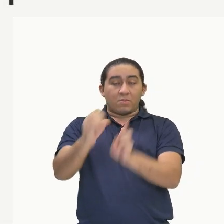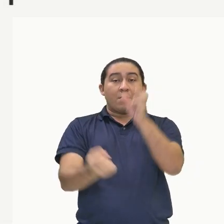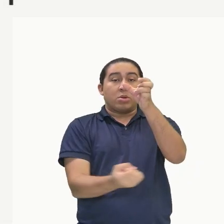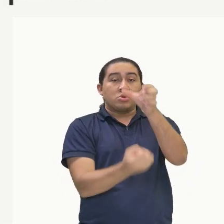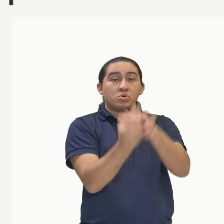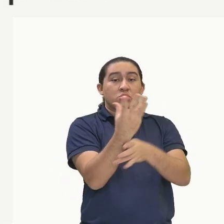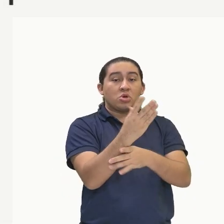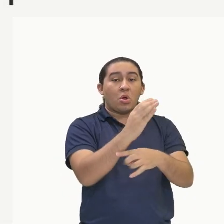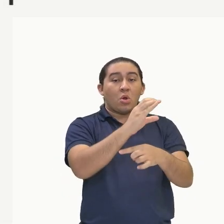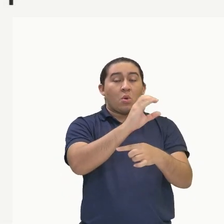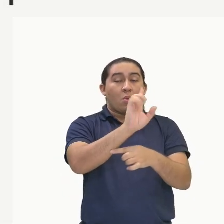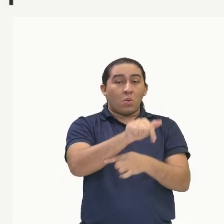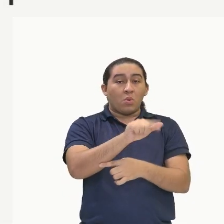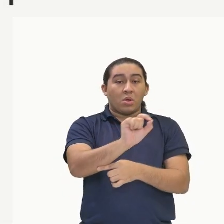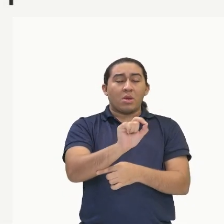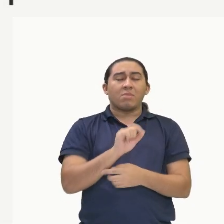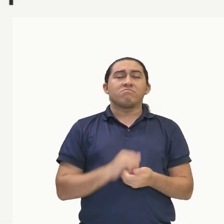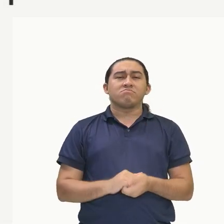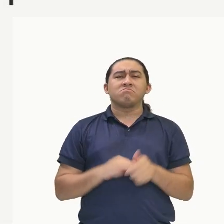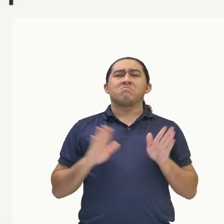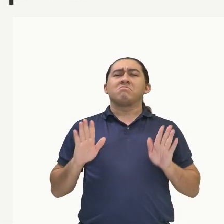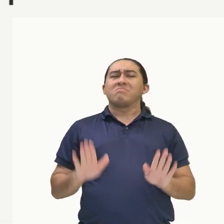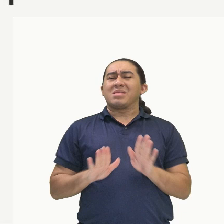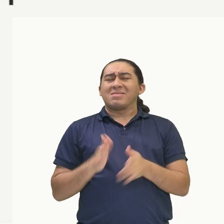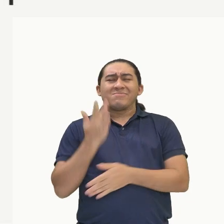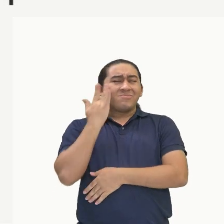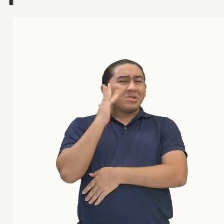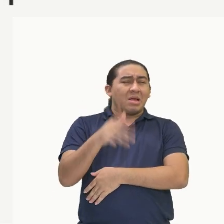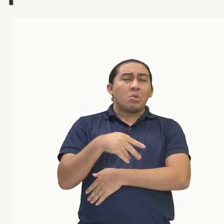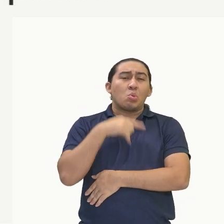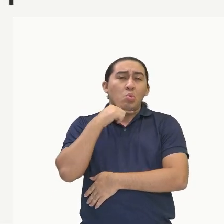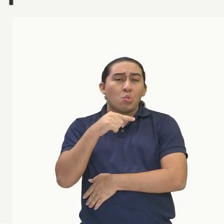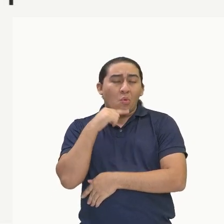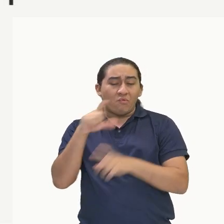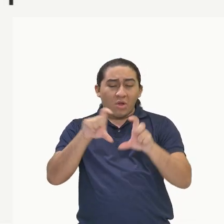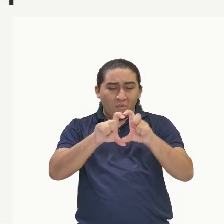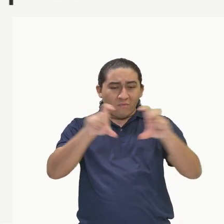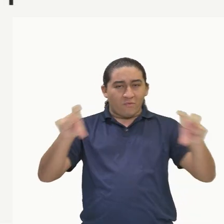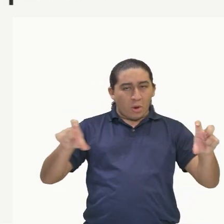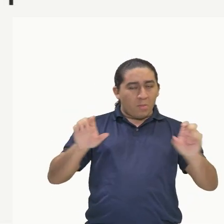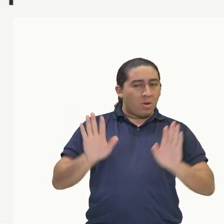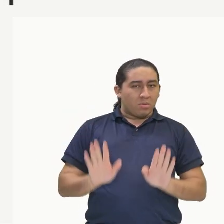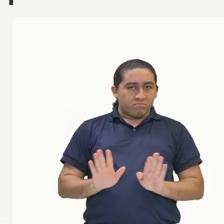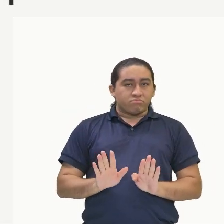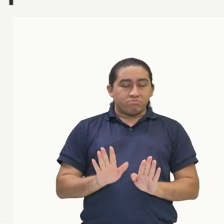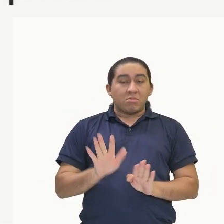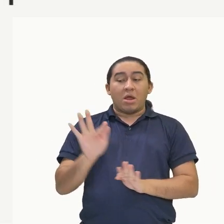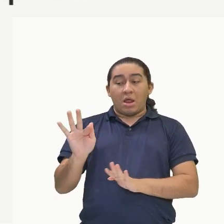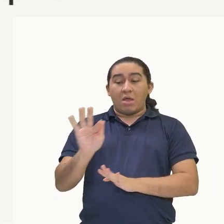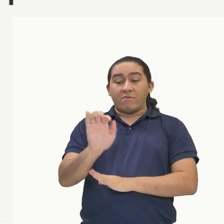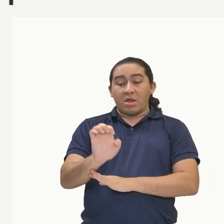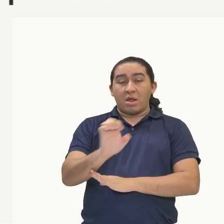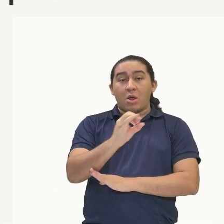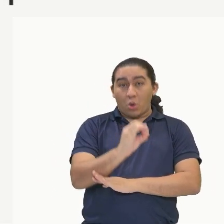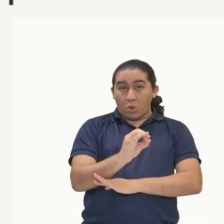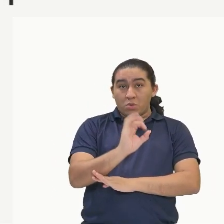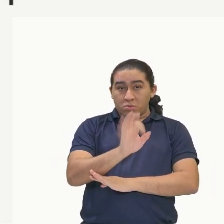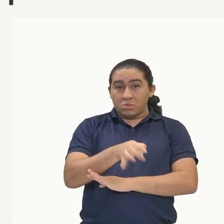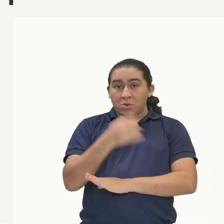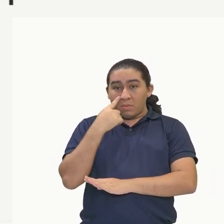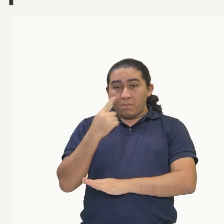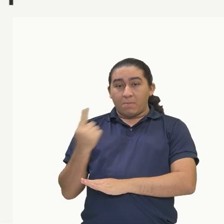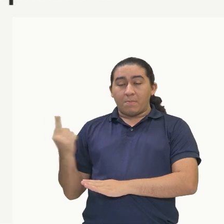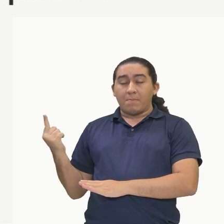o óxido de ferro, professor, eu não sei a fórmula. Não tem problema, coloca FeO, tá? Aí